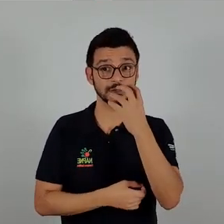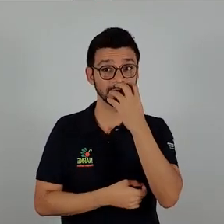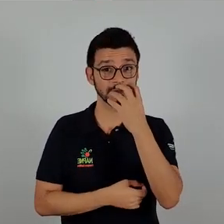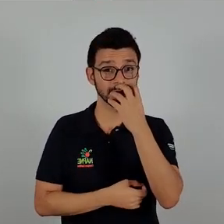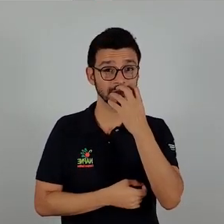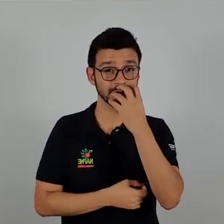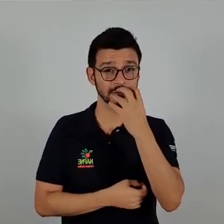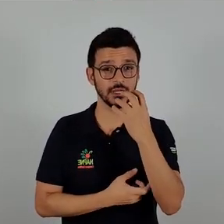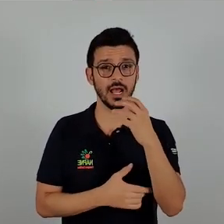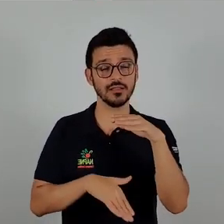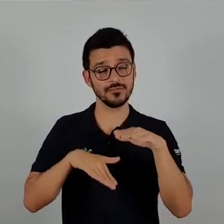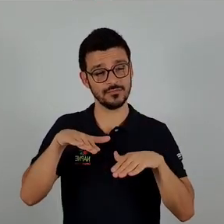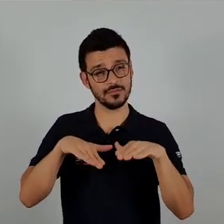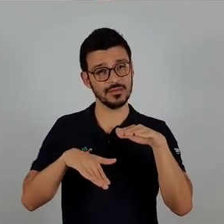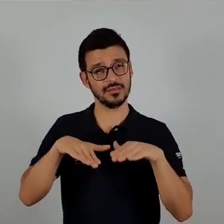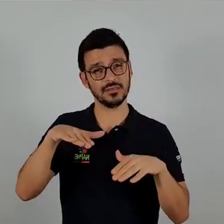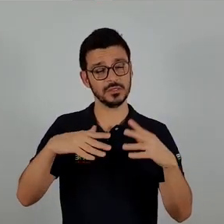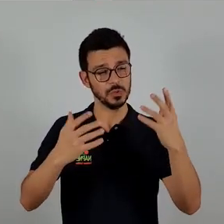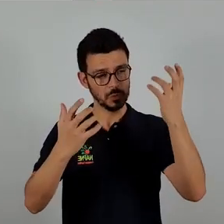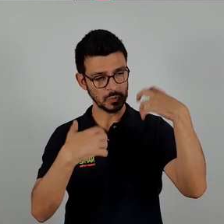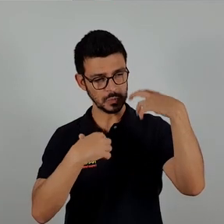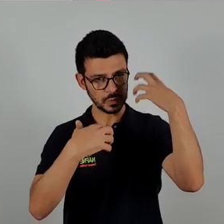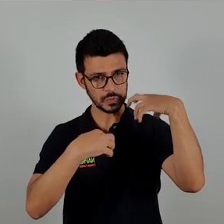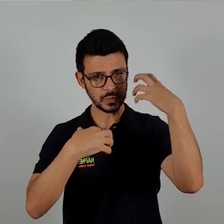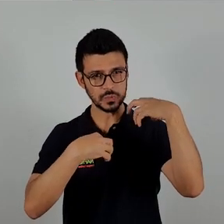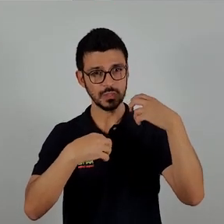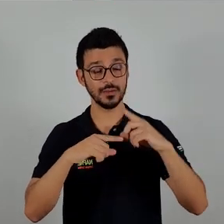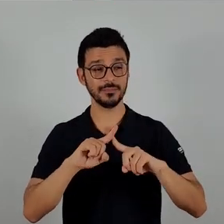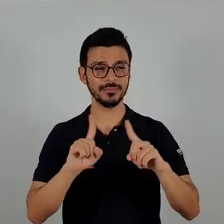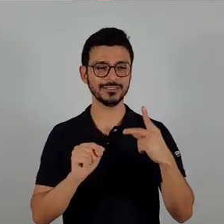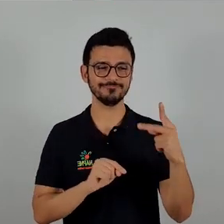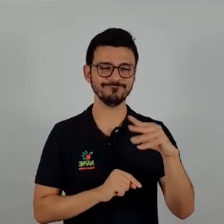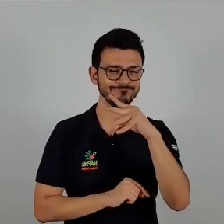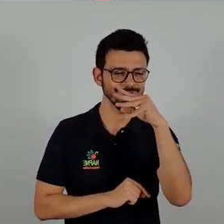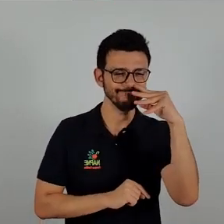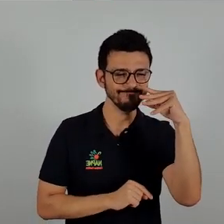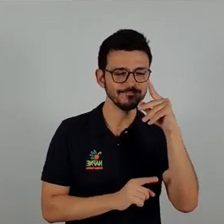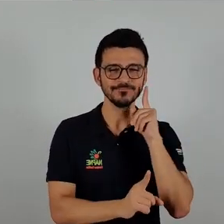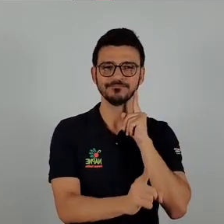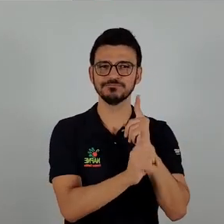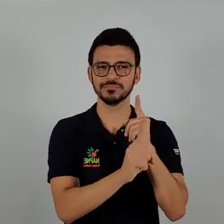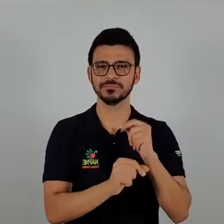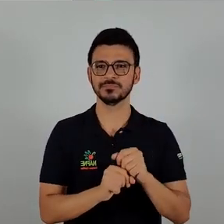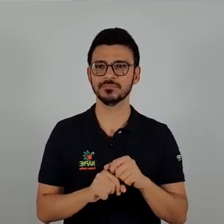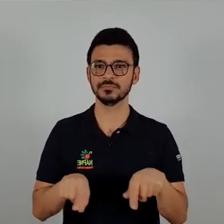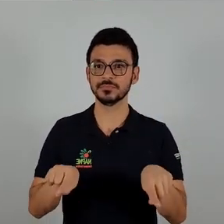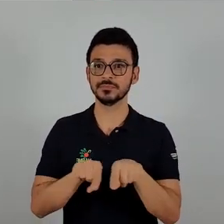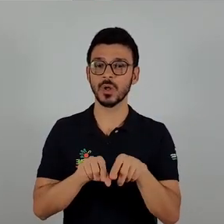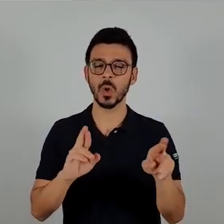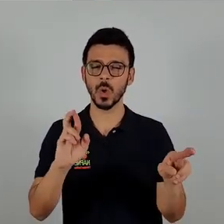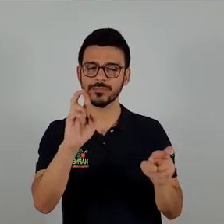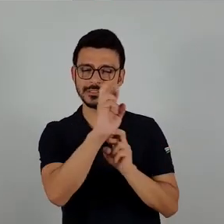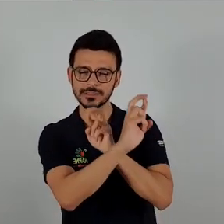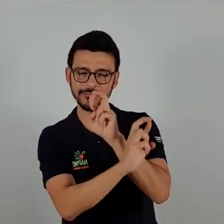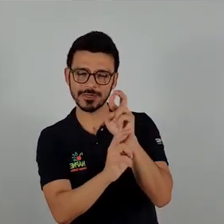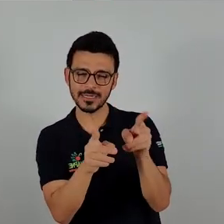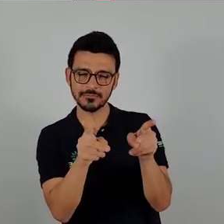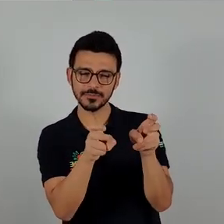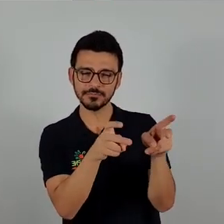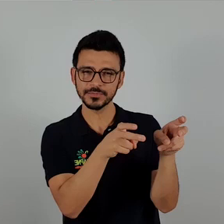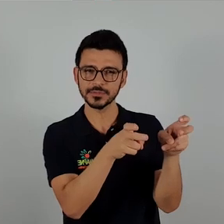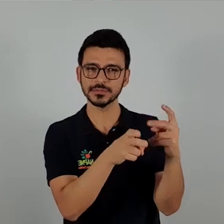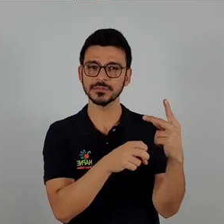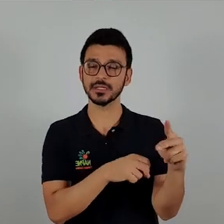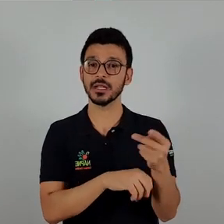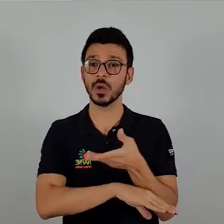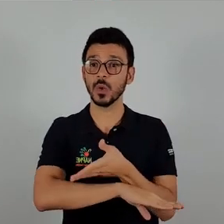anamnese médica veterinária completa. Então tudo isso a gente tem que somar na nossa consulta, para valorizar o que nós chamamos da totalidade sintomática, que é